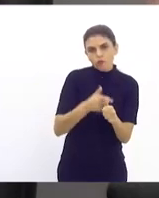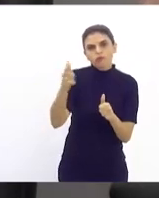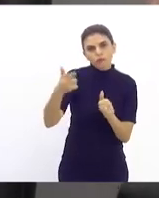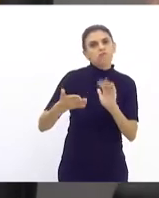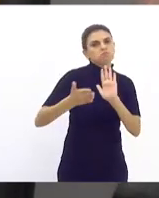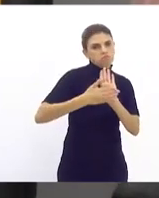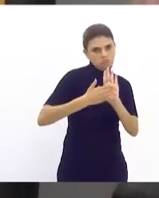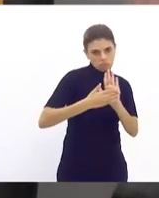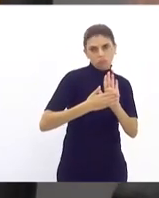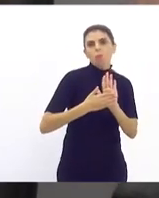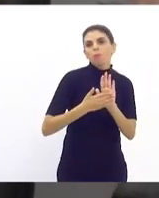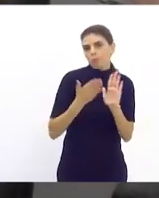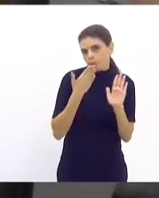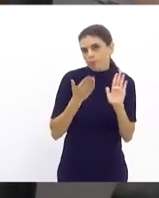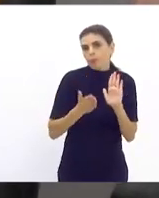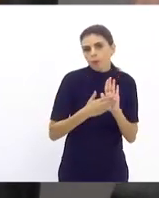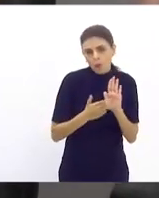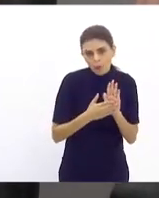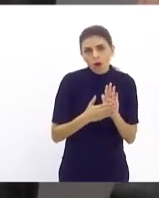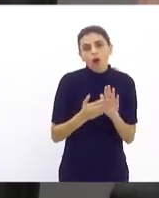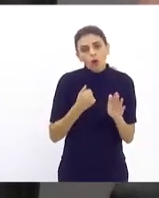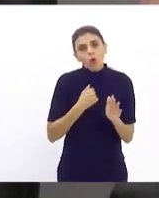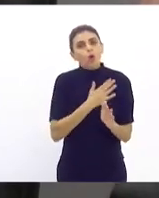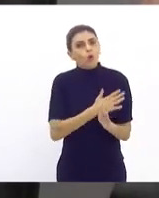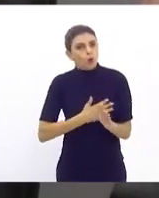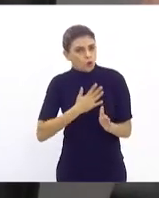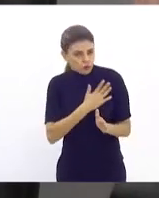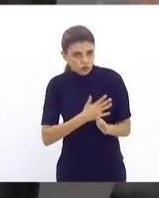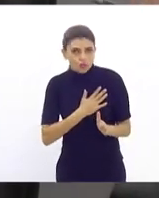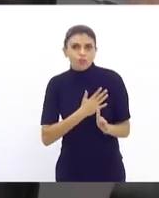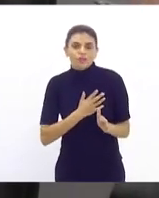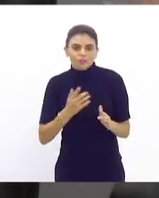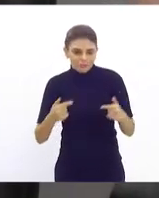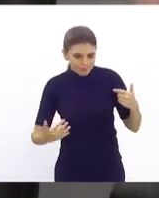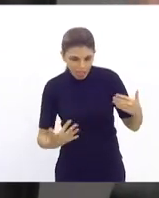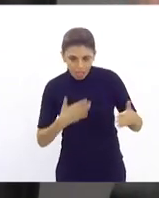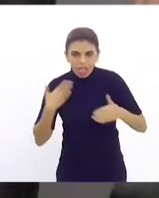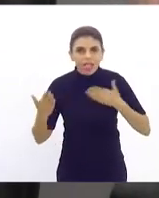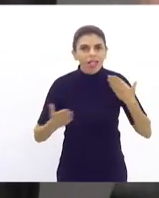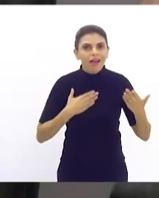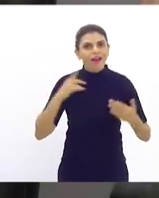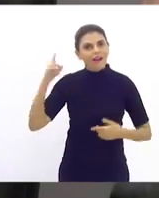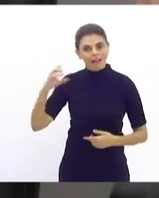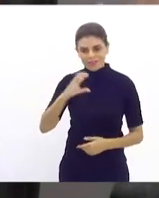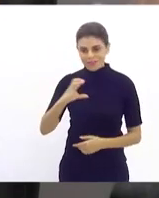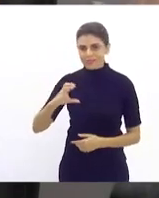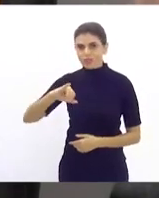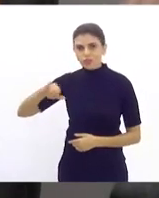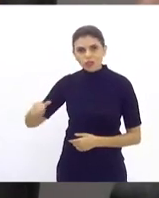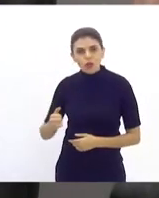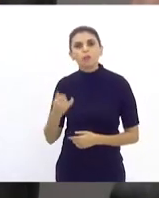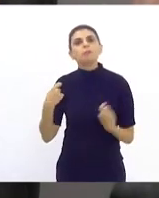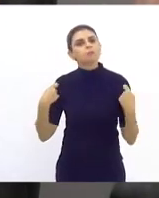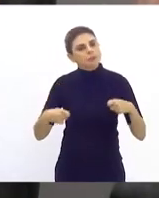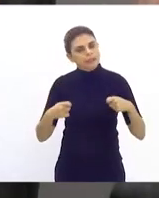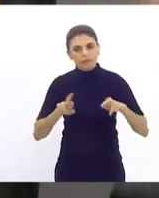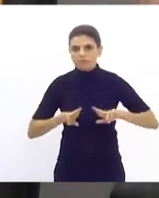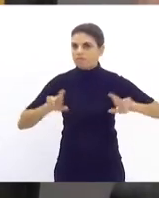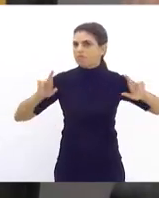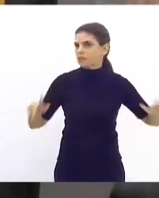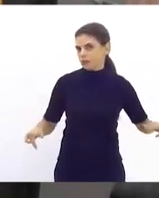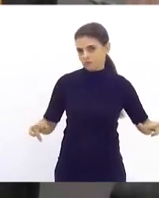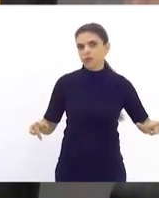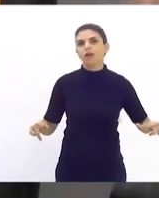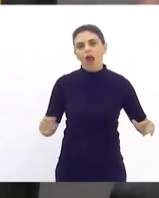Excelência, mas queria colocar, porque a gente está se deparando na CCJ o tempo todo e precisa fazer essa distinção.